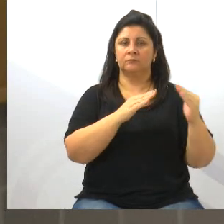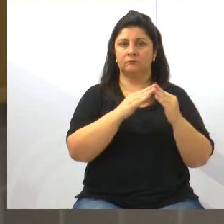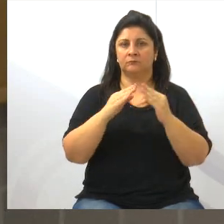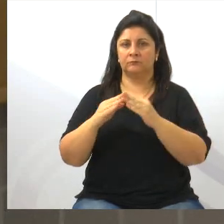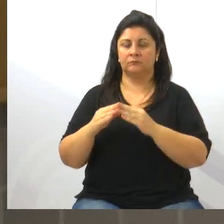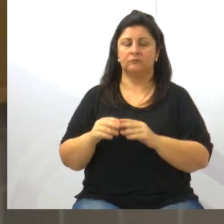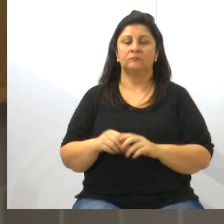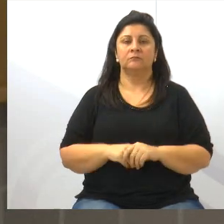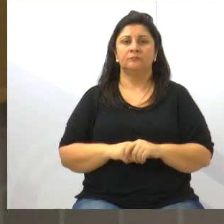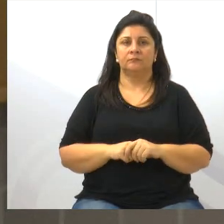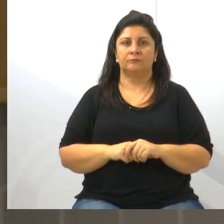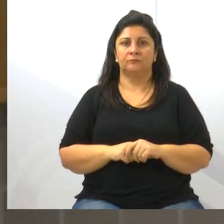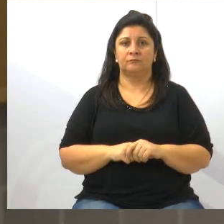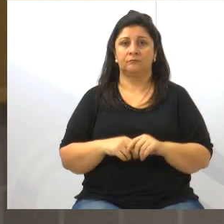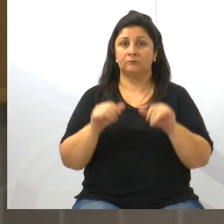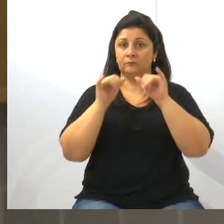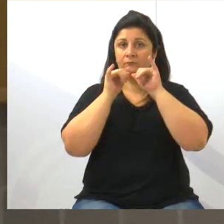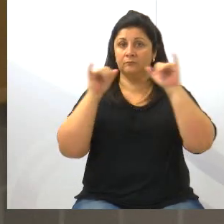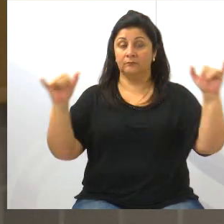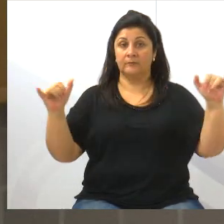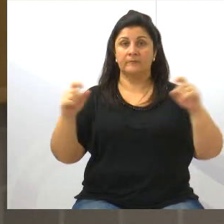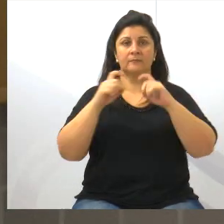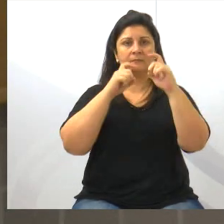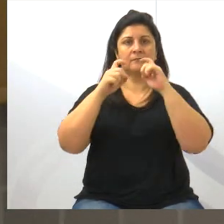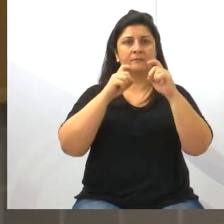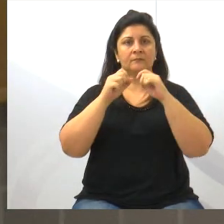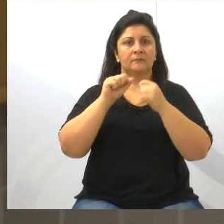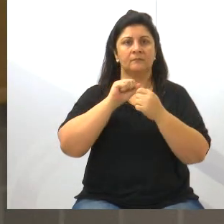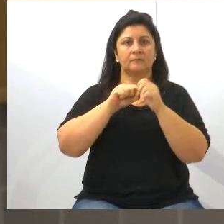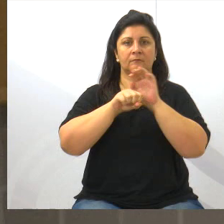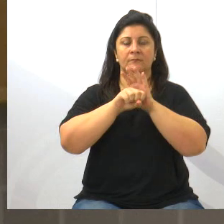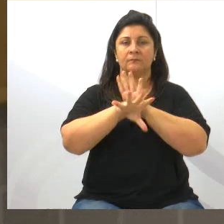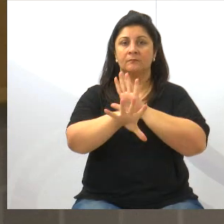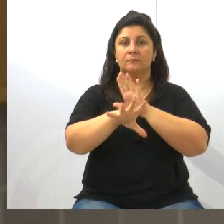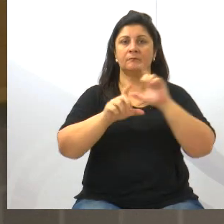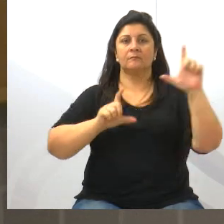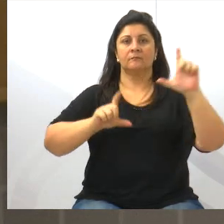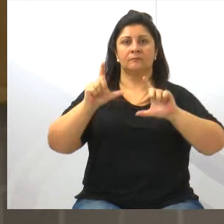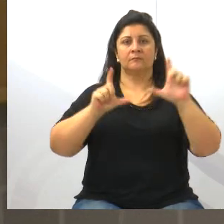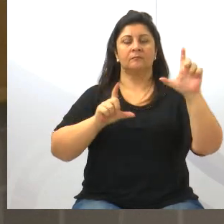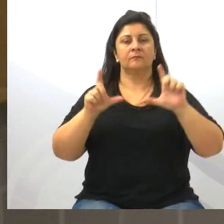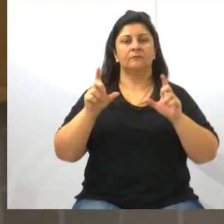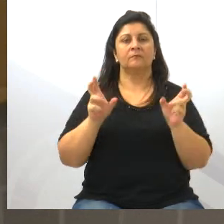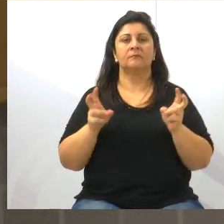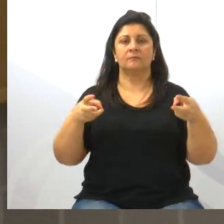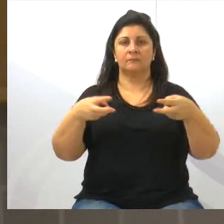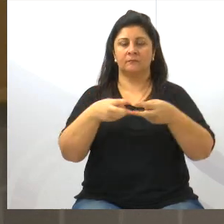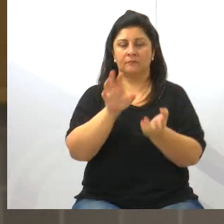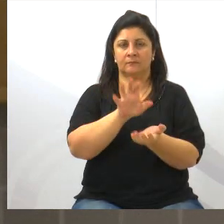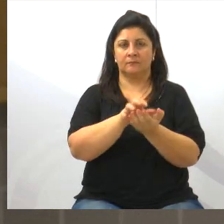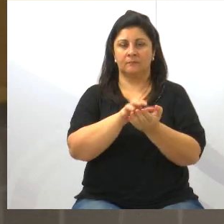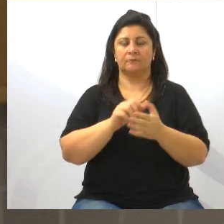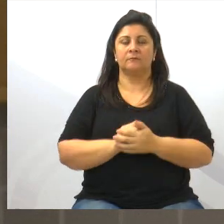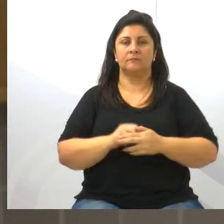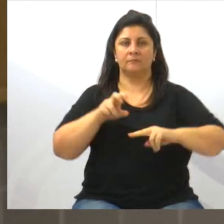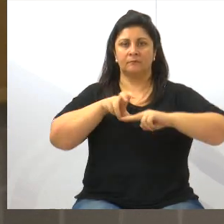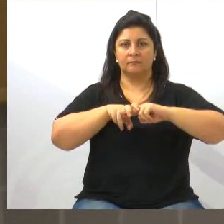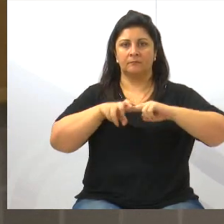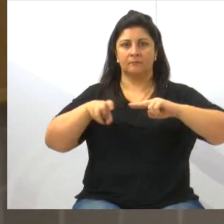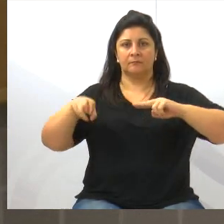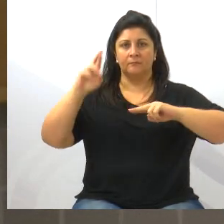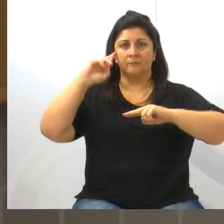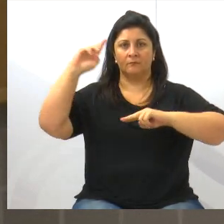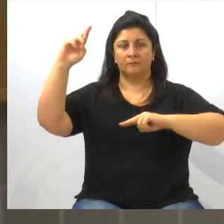Social. Informamos que esta audiência está sendo transmitida ao vivo pela TV Câmara Jacareí. Compõe a mesa dos trabalhos